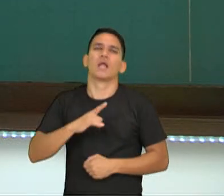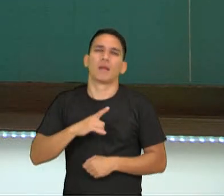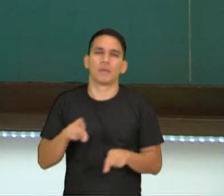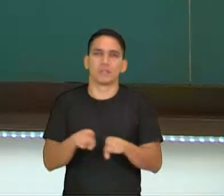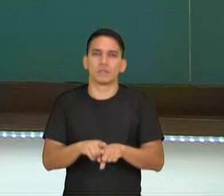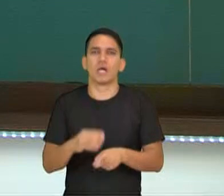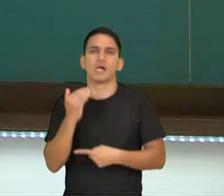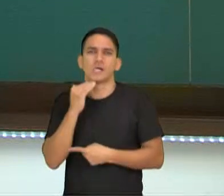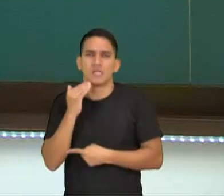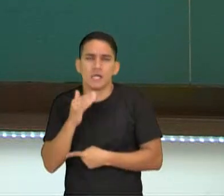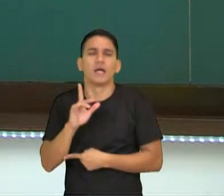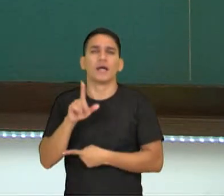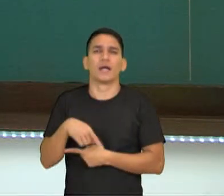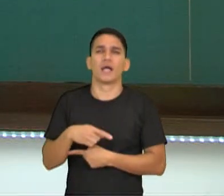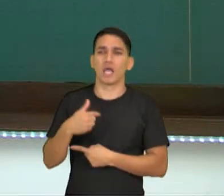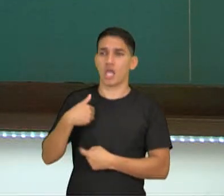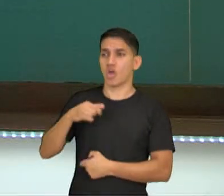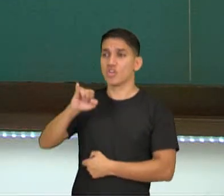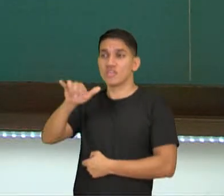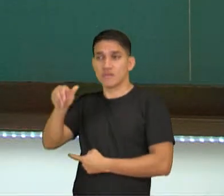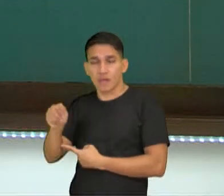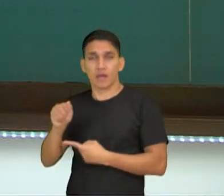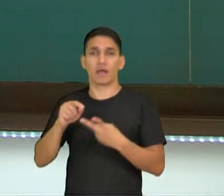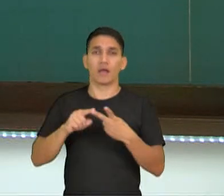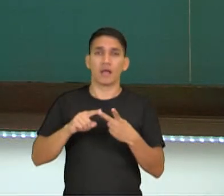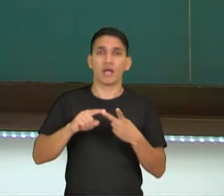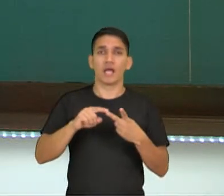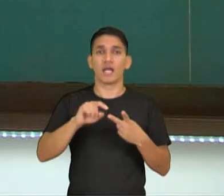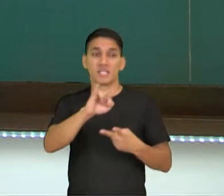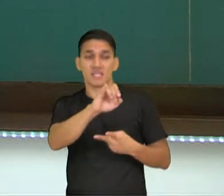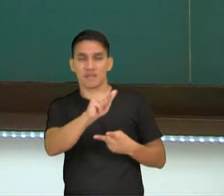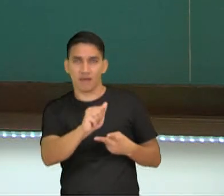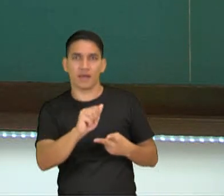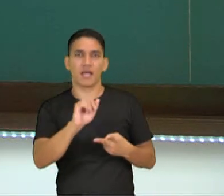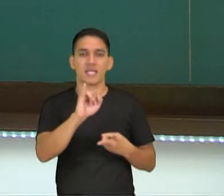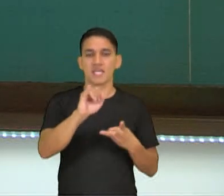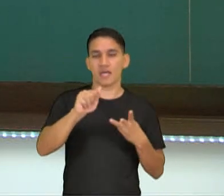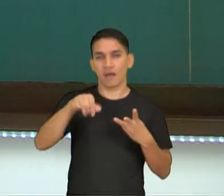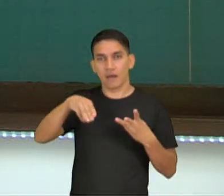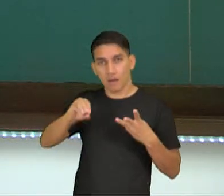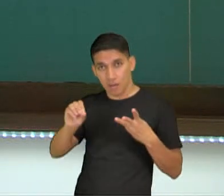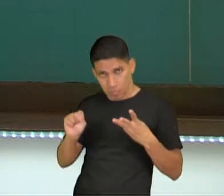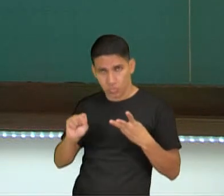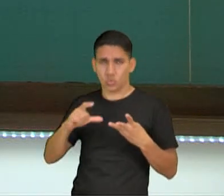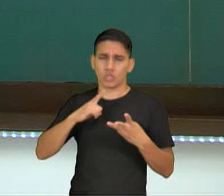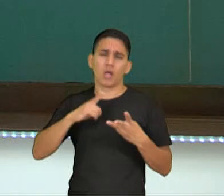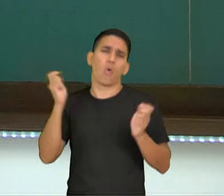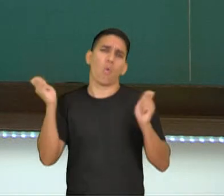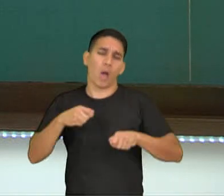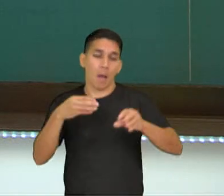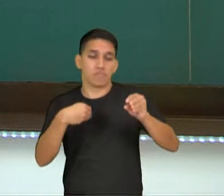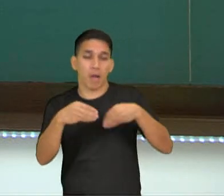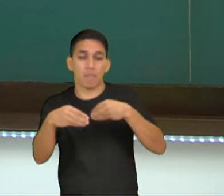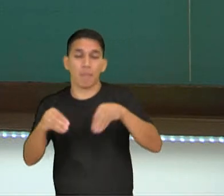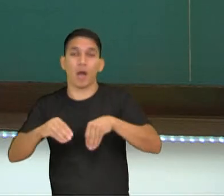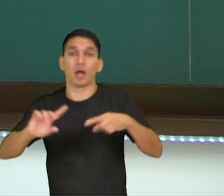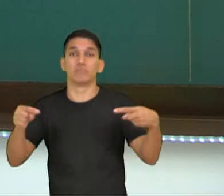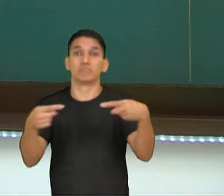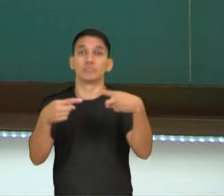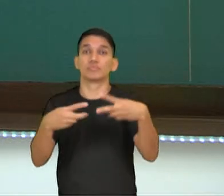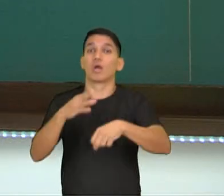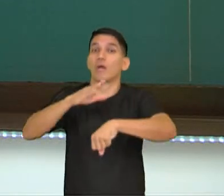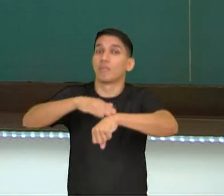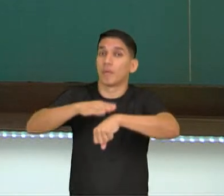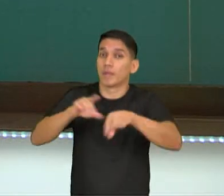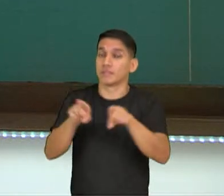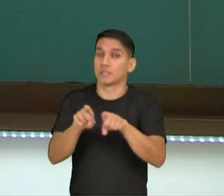imperfeito, eu ia, tu ias, ele ia, nós íamos. Então, nós temos as possibilidades de flexionar o verbo de acordo com o tempo e